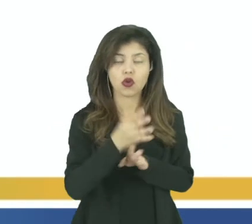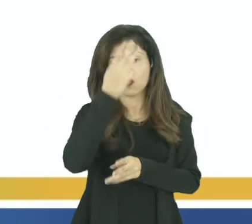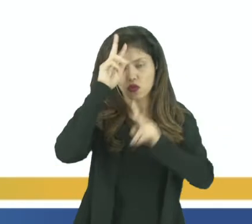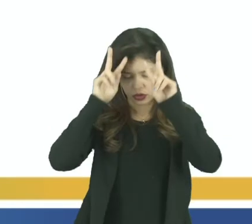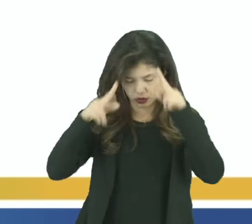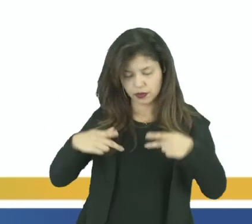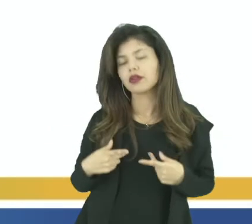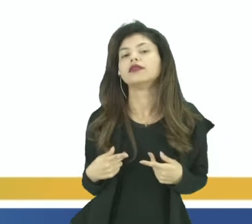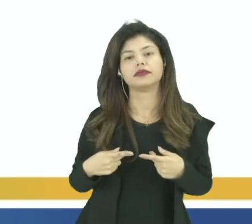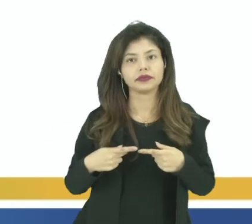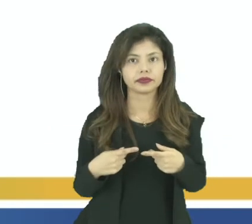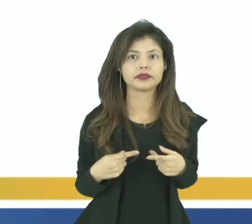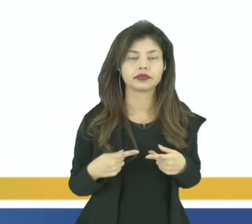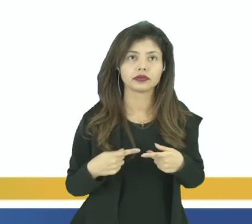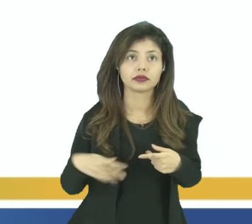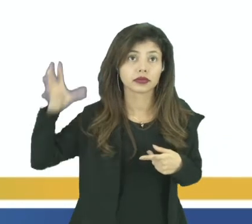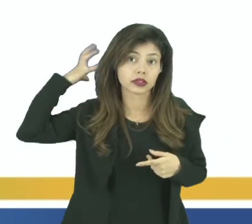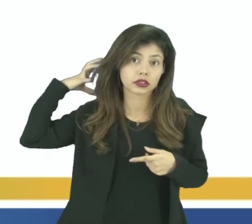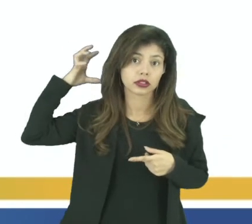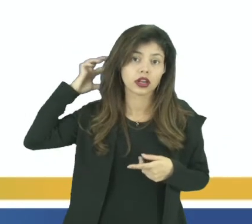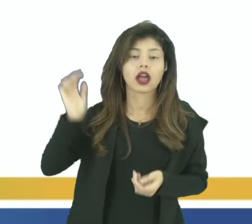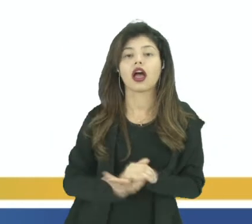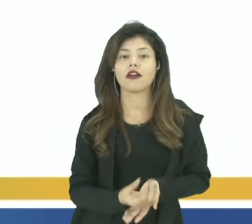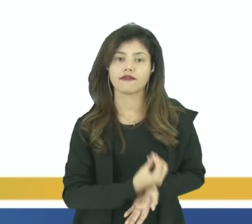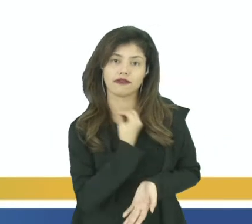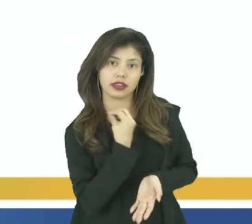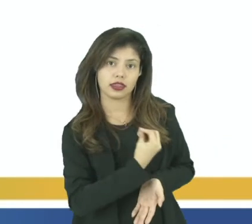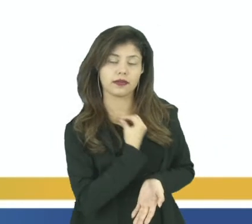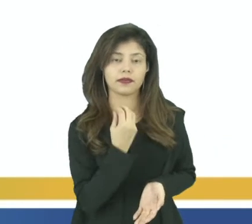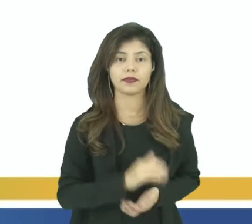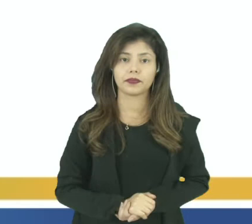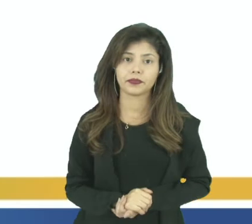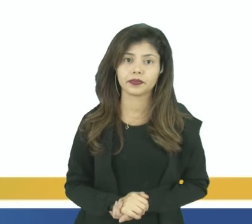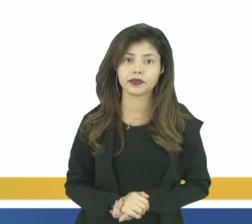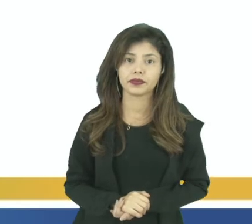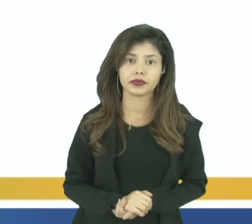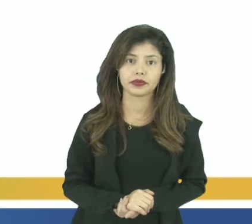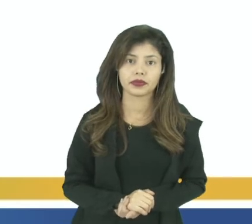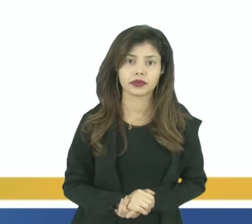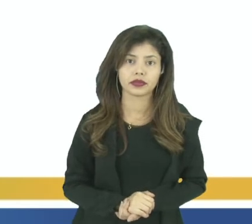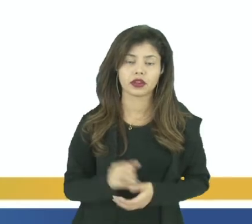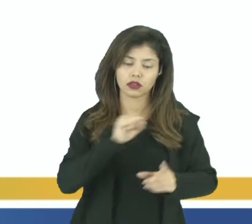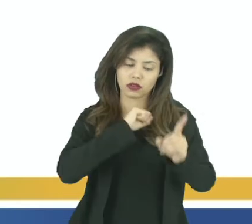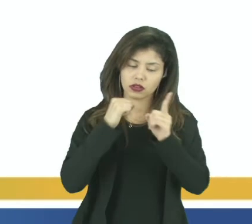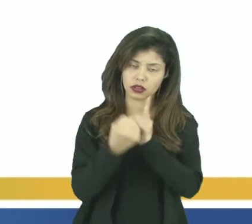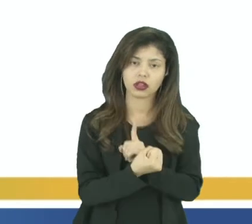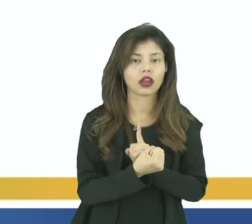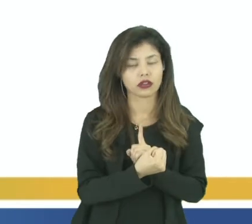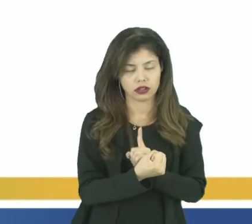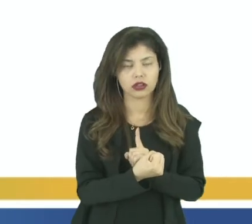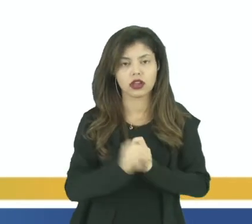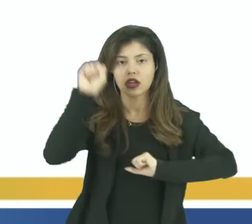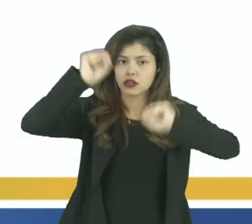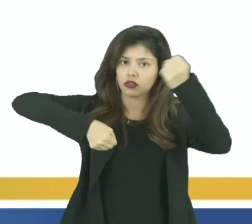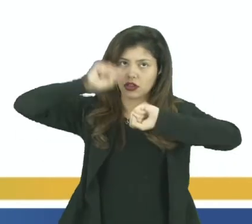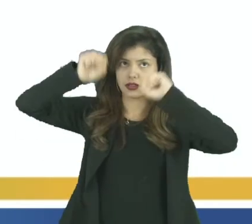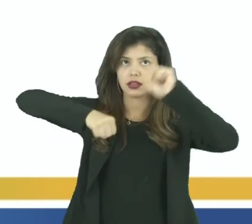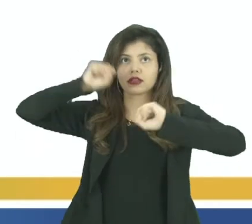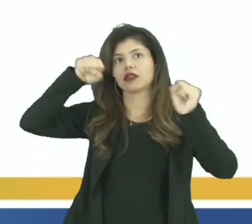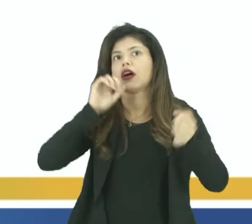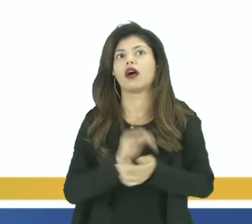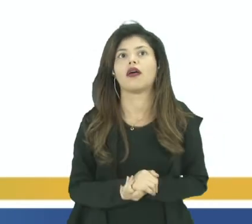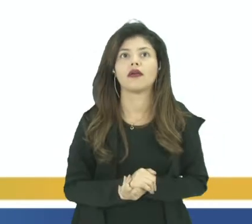né, para Rousseau, a vida numa sociedade em vias de industrialização